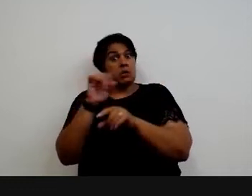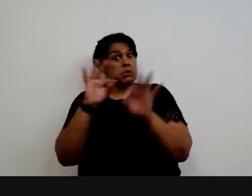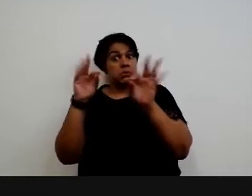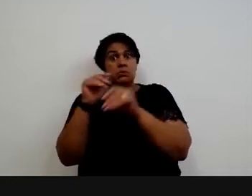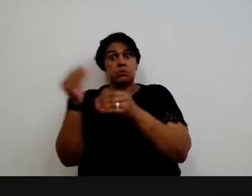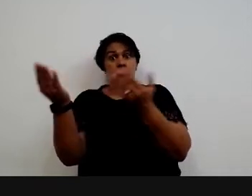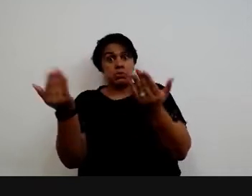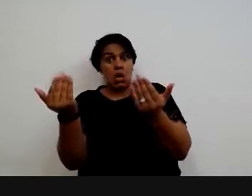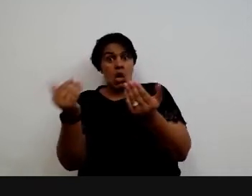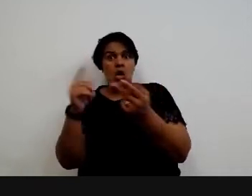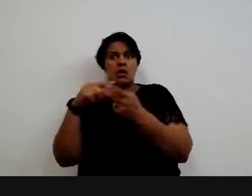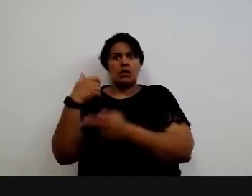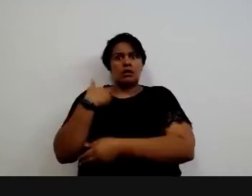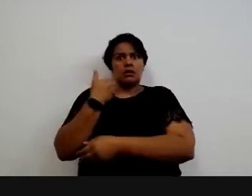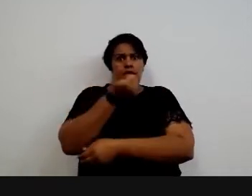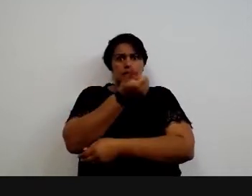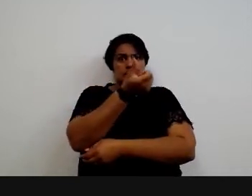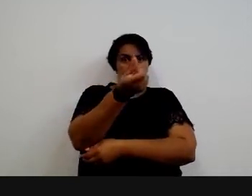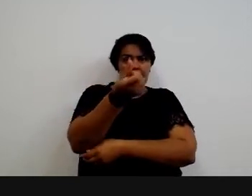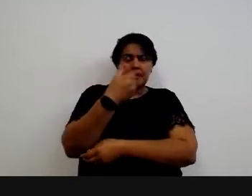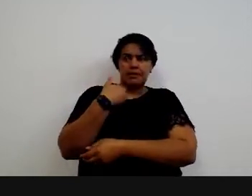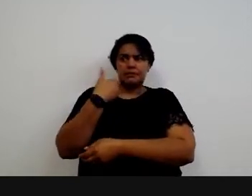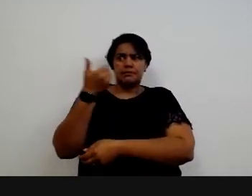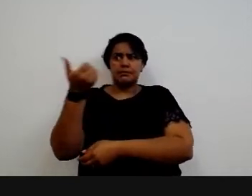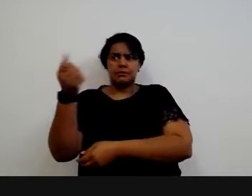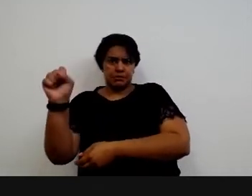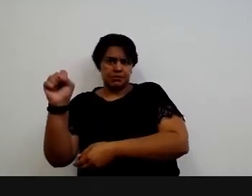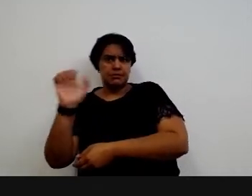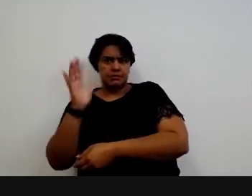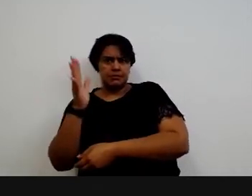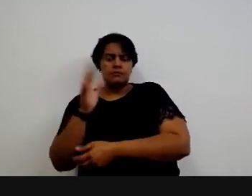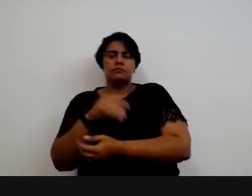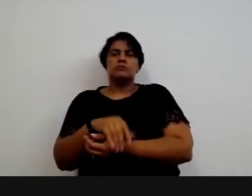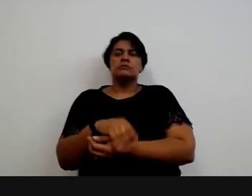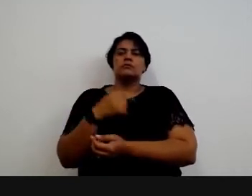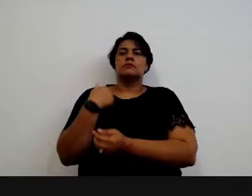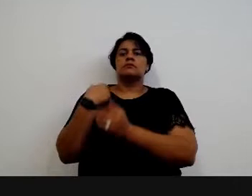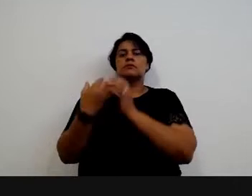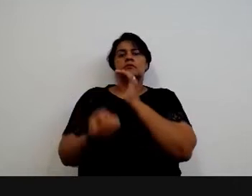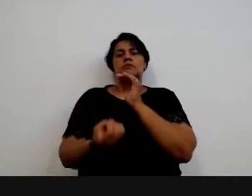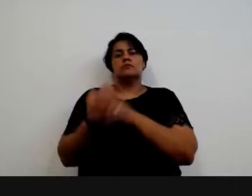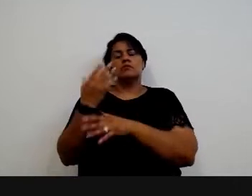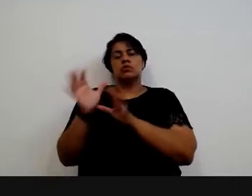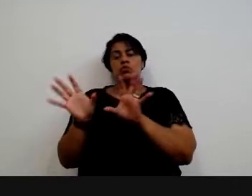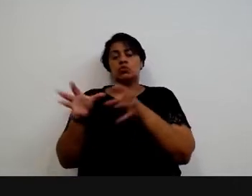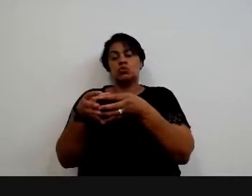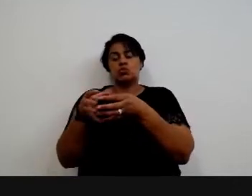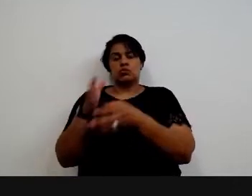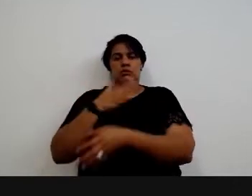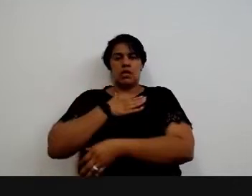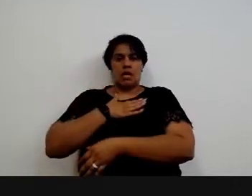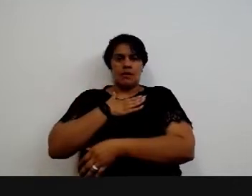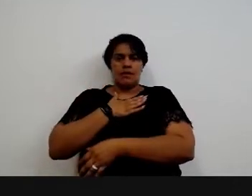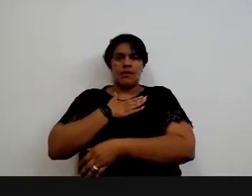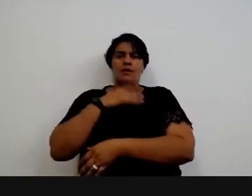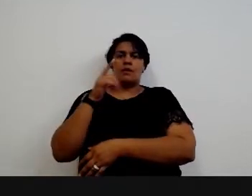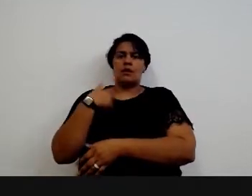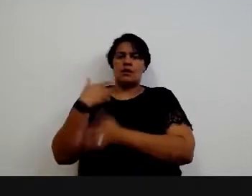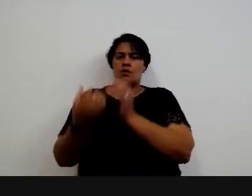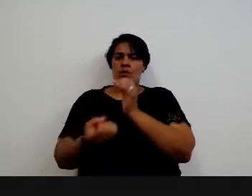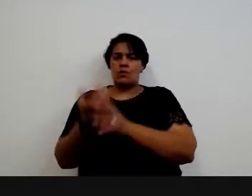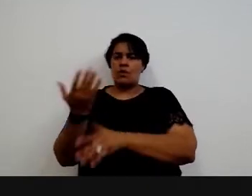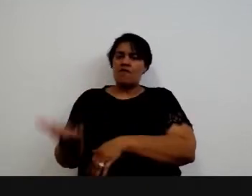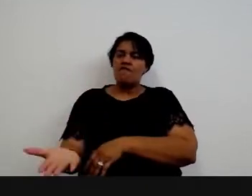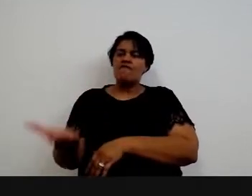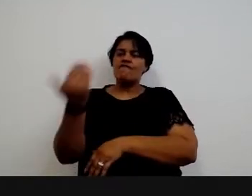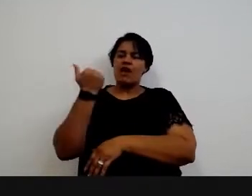né, pessoas de 16, 17, 18 anos, e não fazer nada. E aí eu criei, junto com amigos que eu conheci no Parlamento Jovem Brasileiro, o Vem Ser